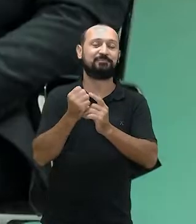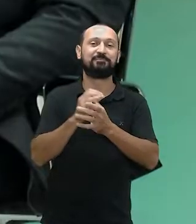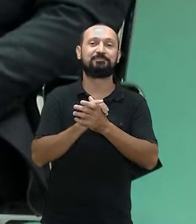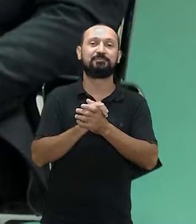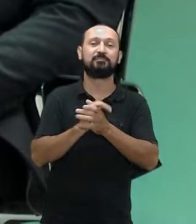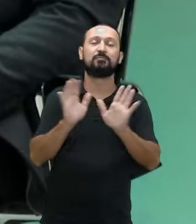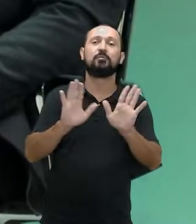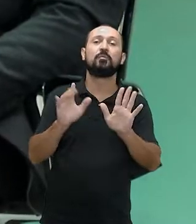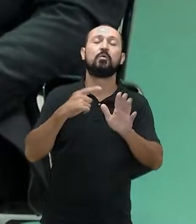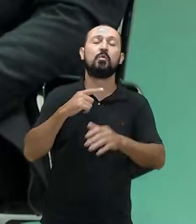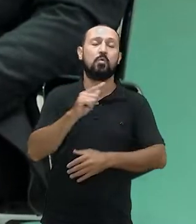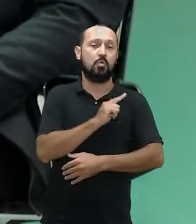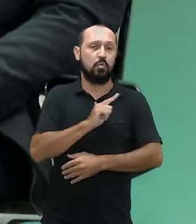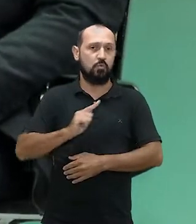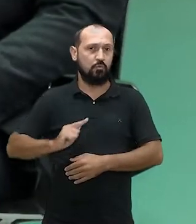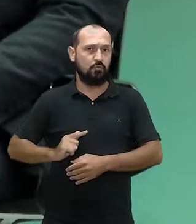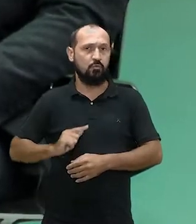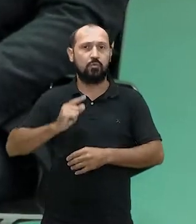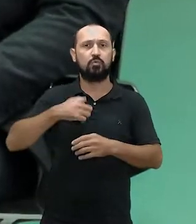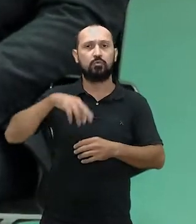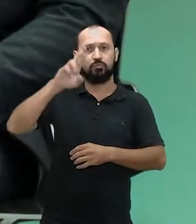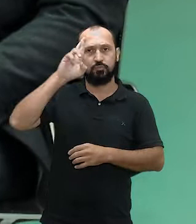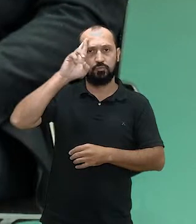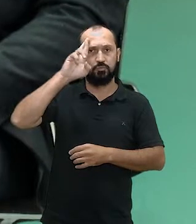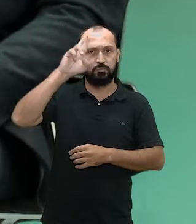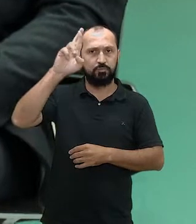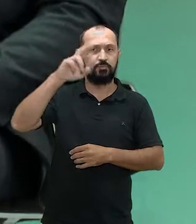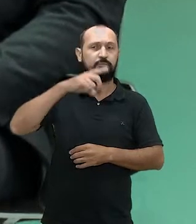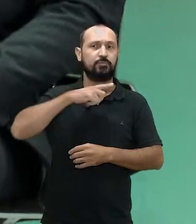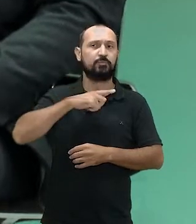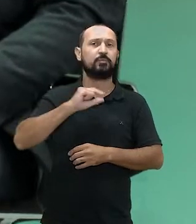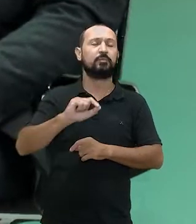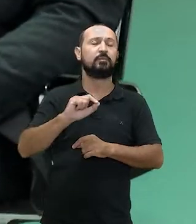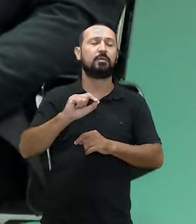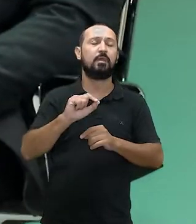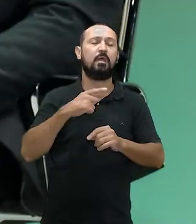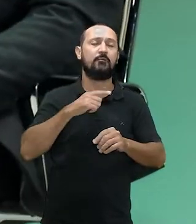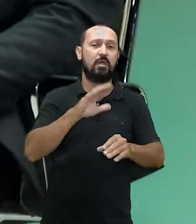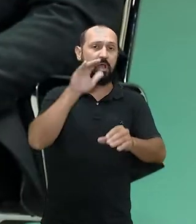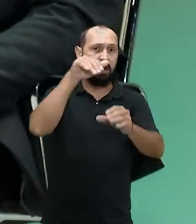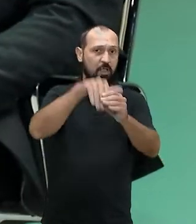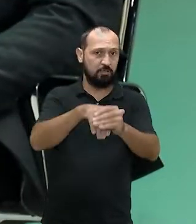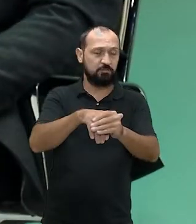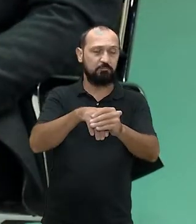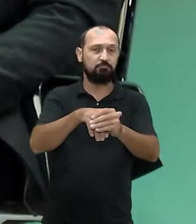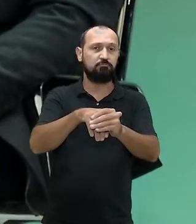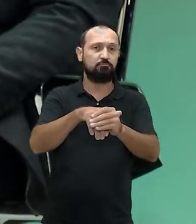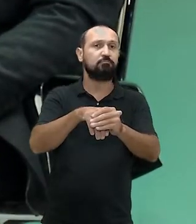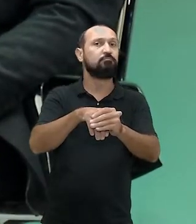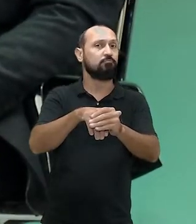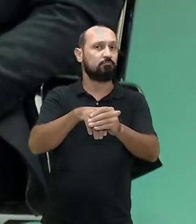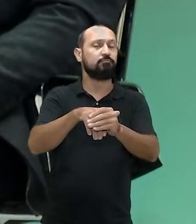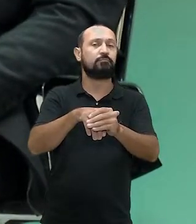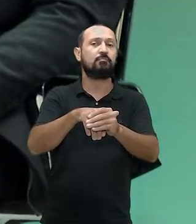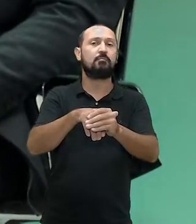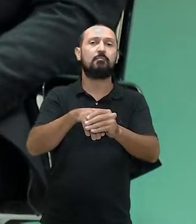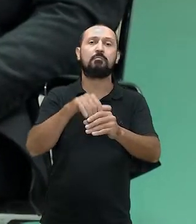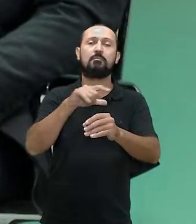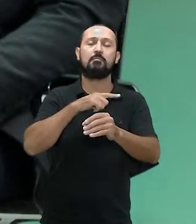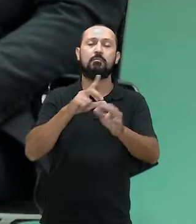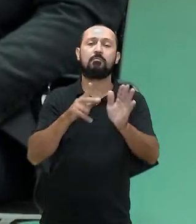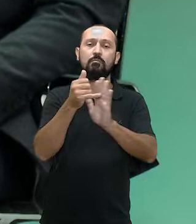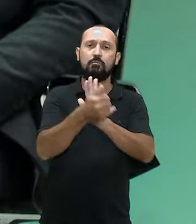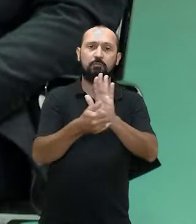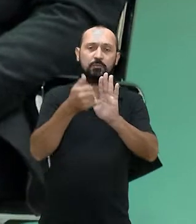Não obstante o governante, o chefe do Poder Executivo, ter vencido a eleição majoritária e ter um